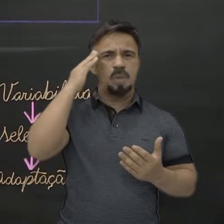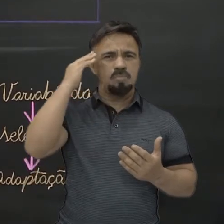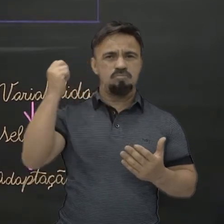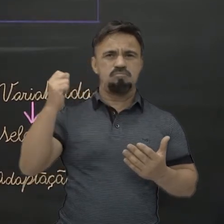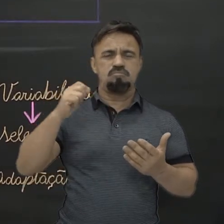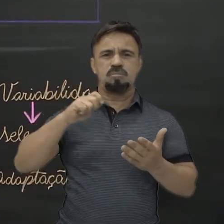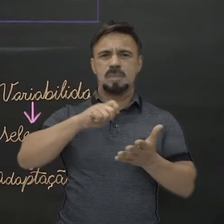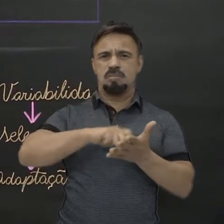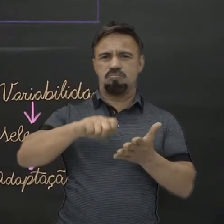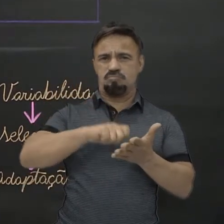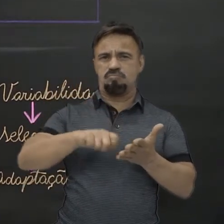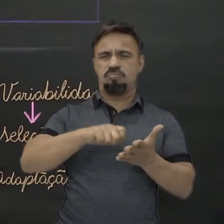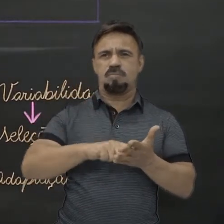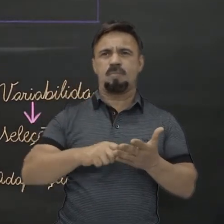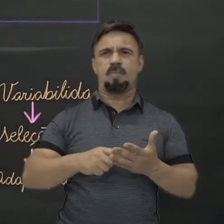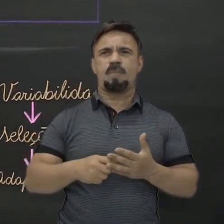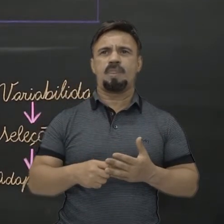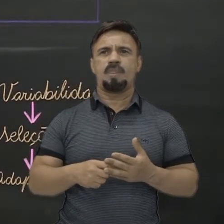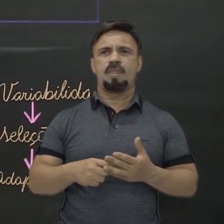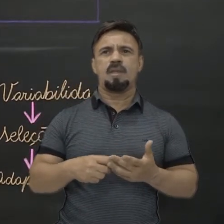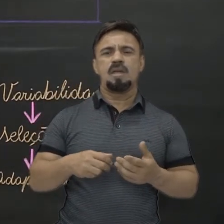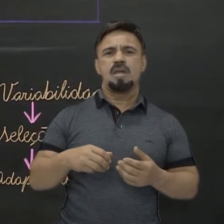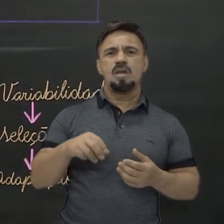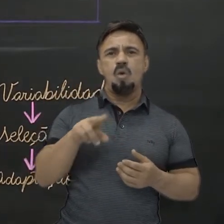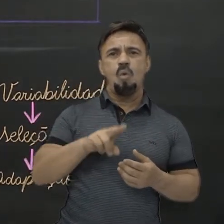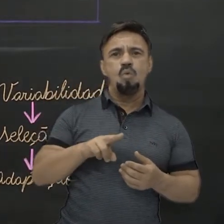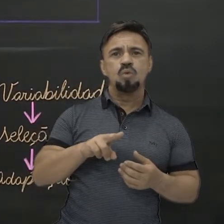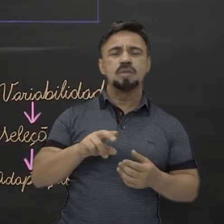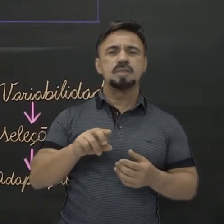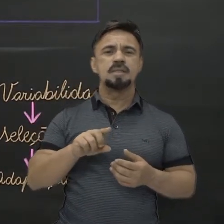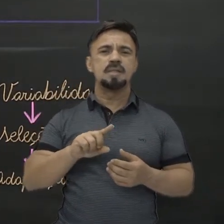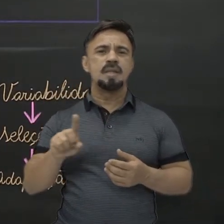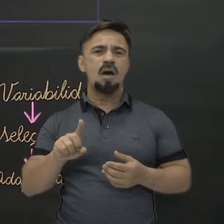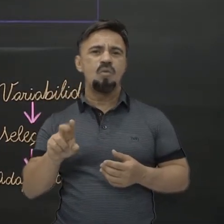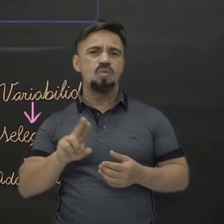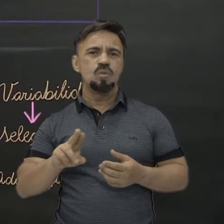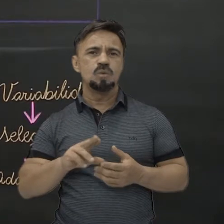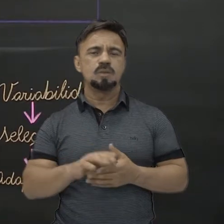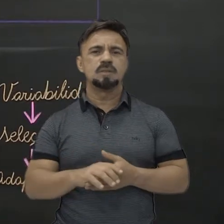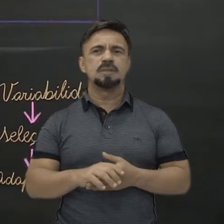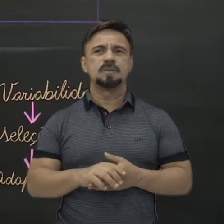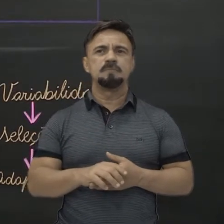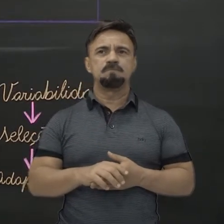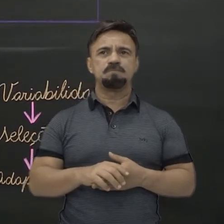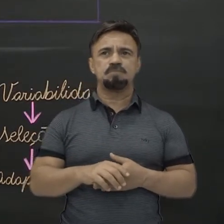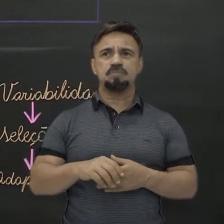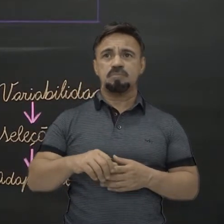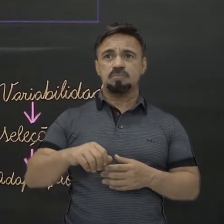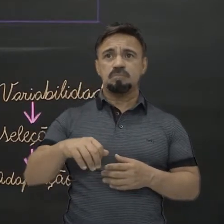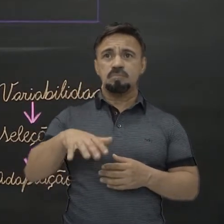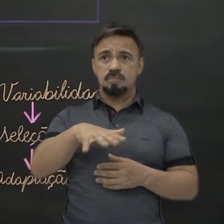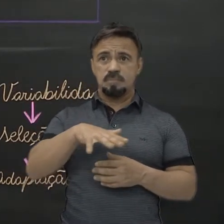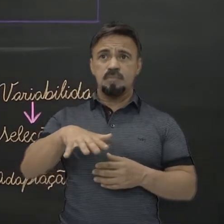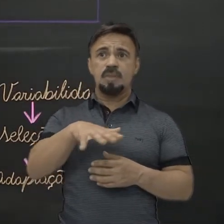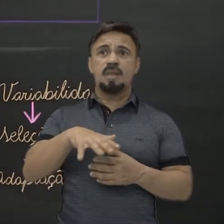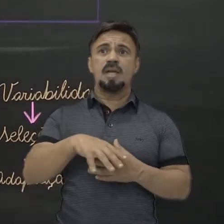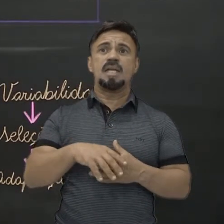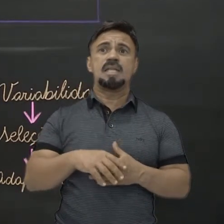bandeira, lei do uso e desuso e lei da transmissão dos caracteres adquiridos. O meio ambiente estaria